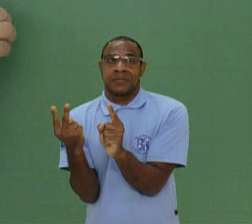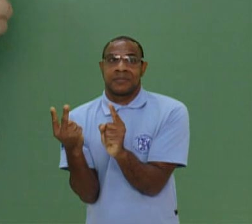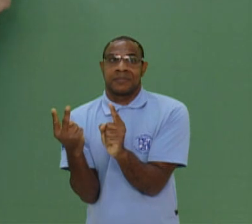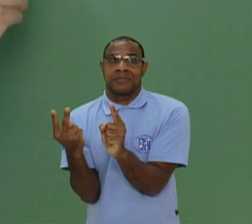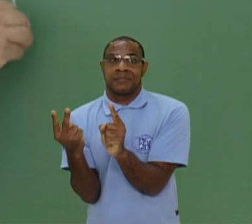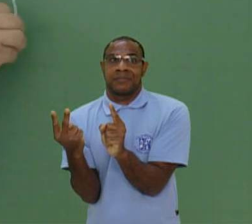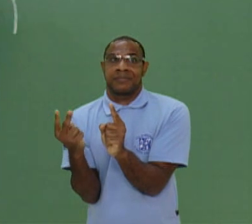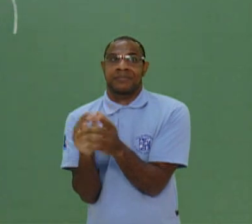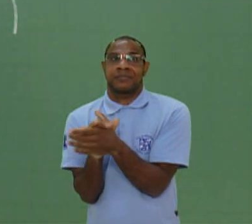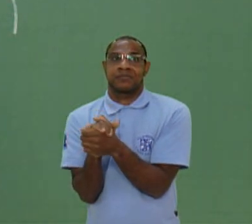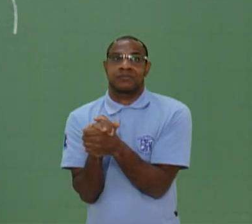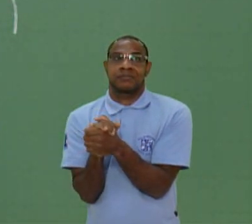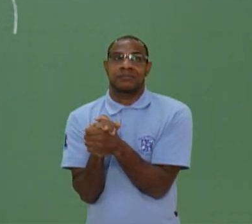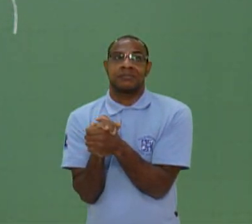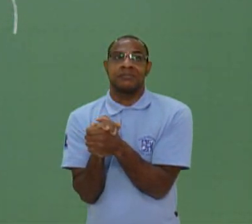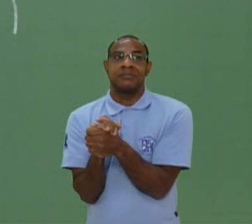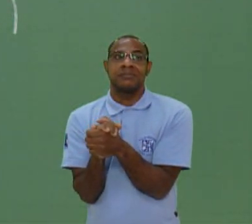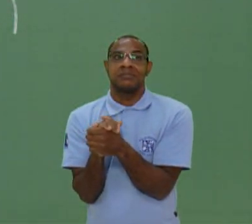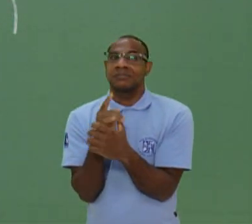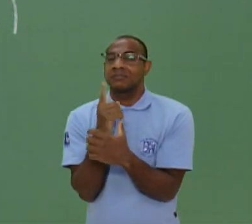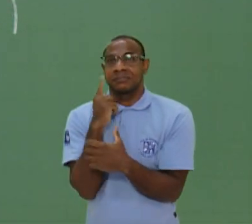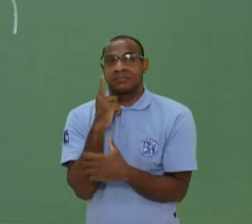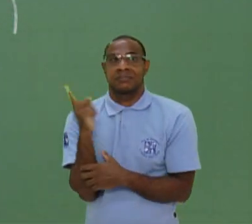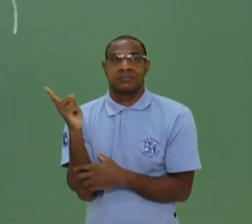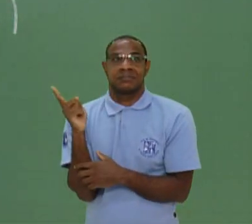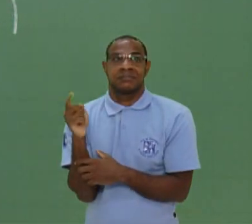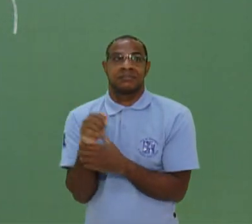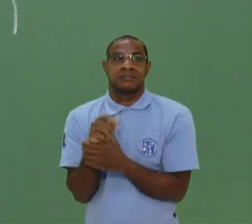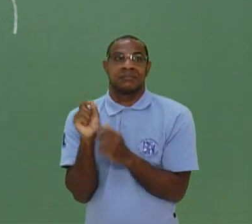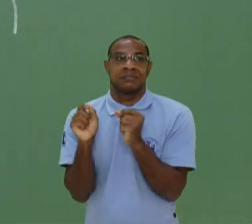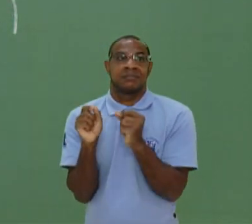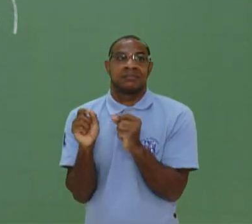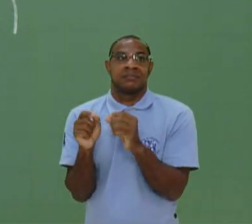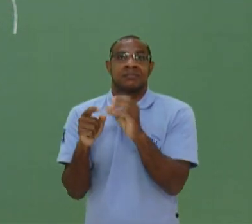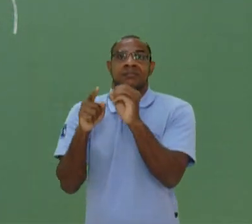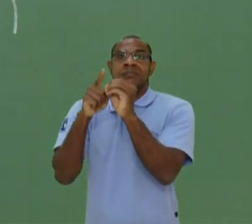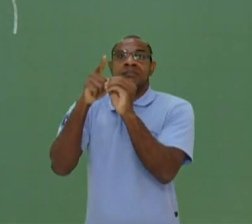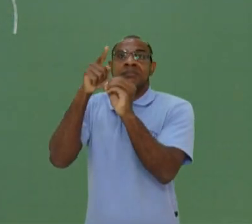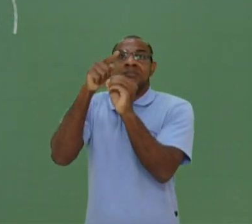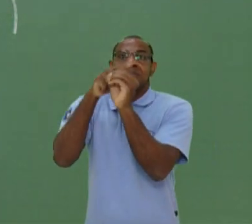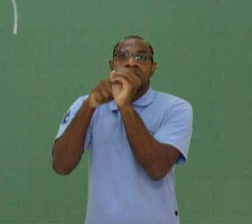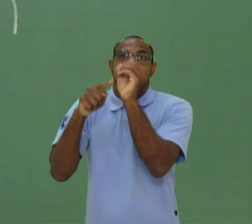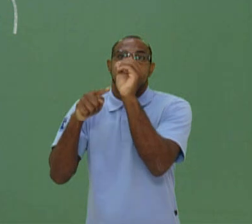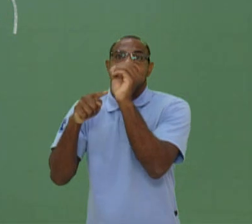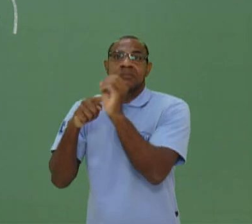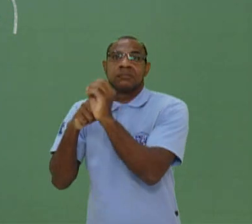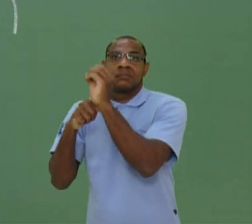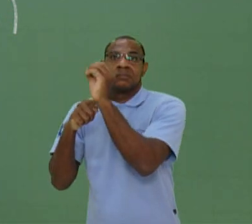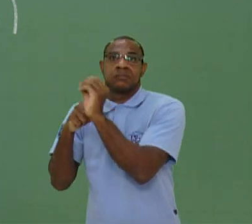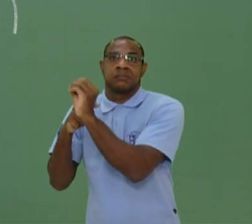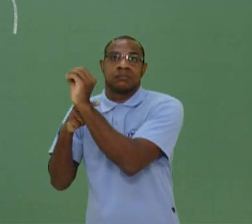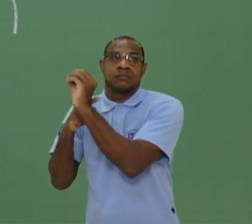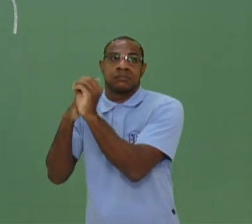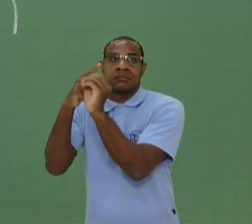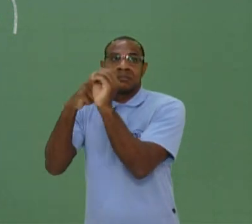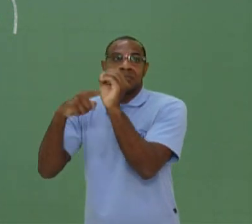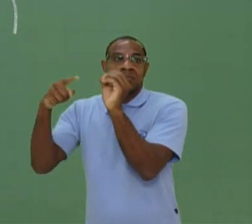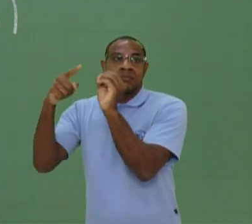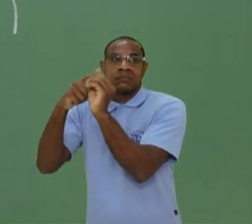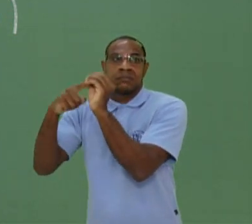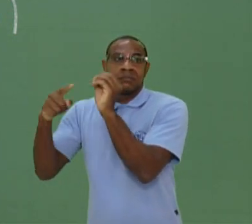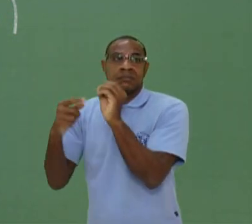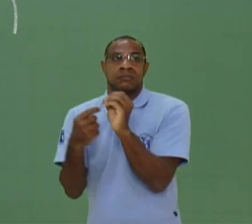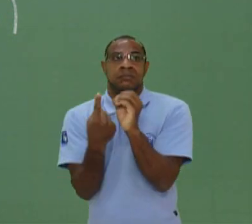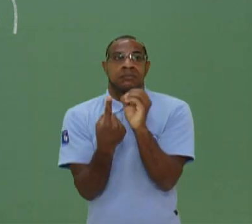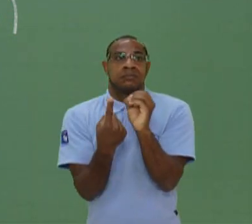dedução algumas vezes. Mas ao invés de falar disso, eu vou direto em algo que você já decorou. Lembra lá quando a